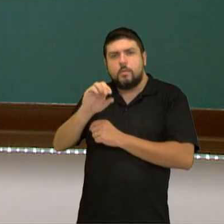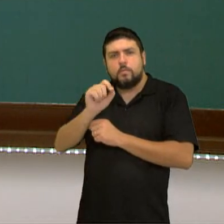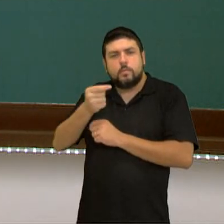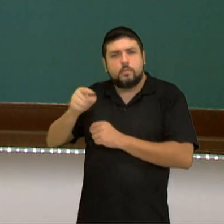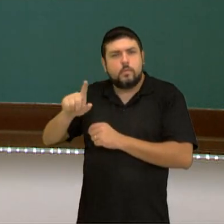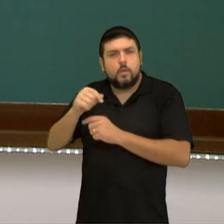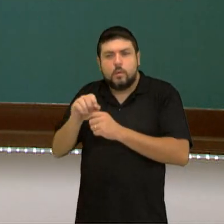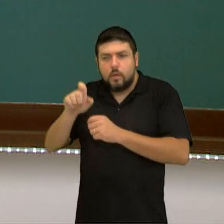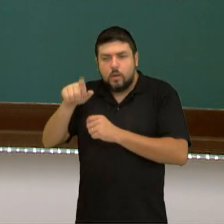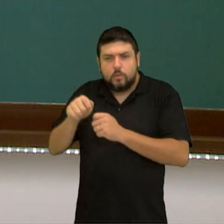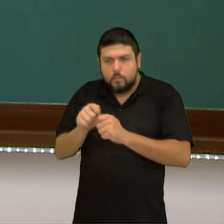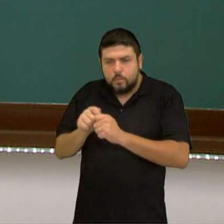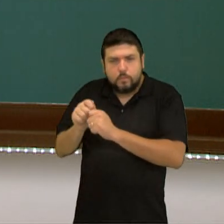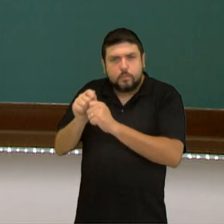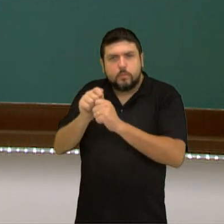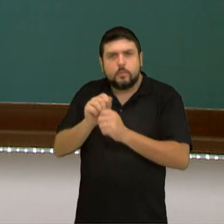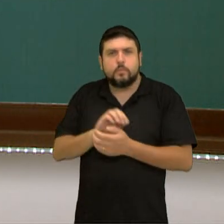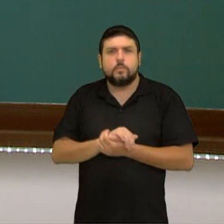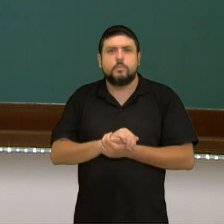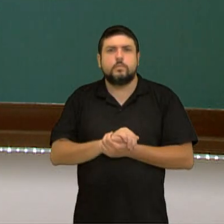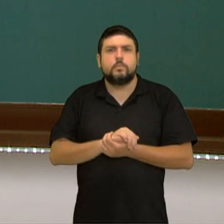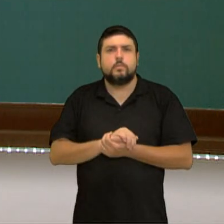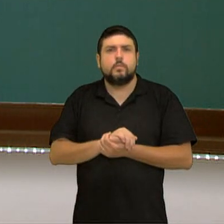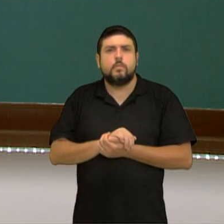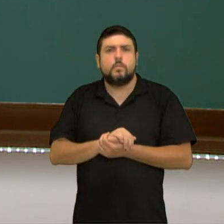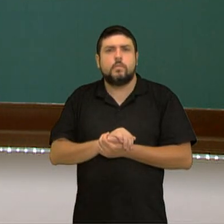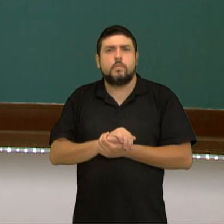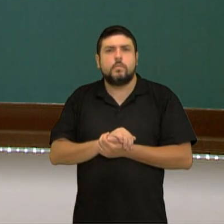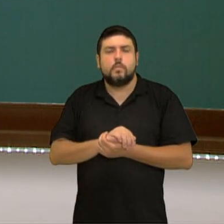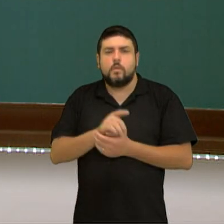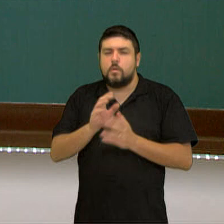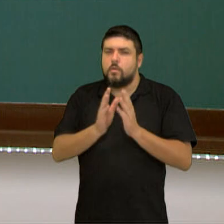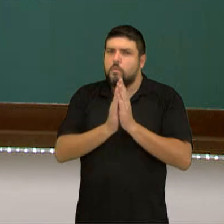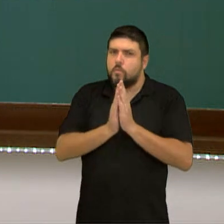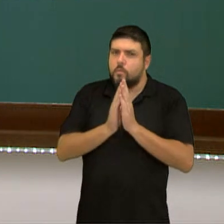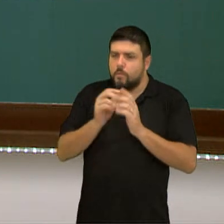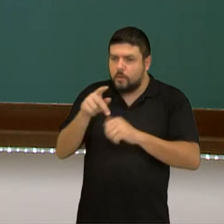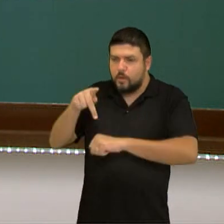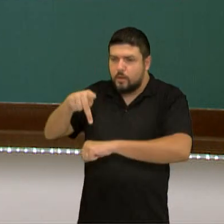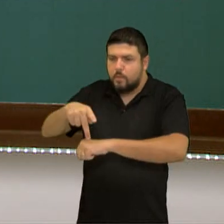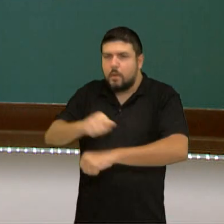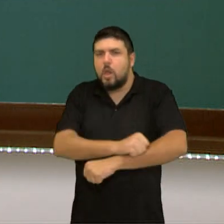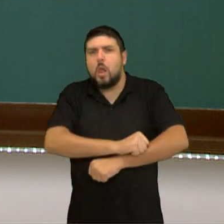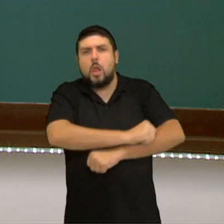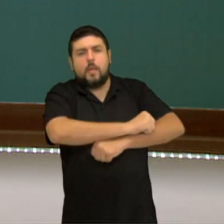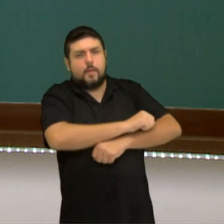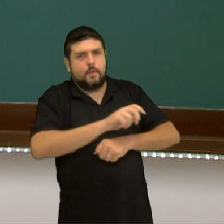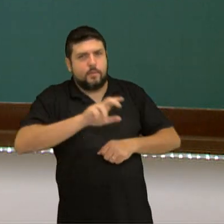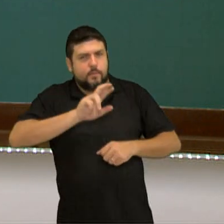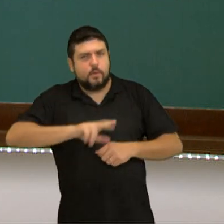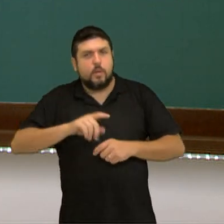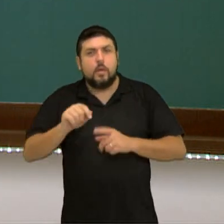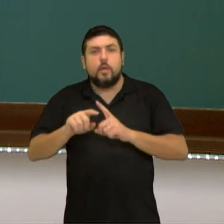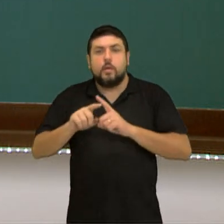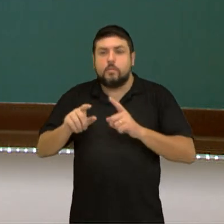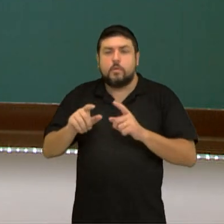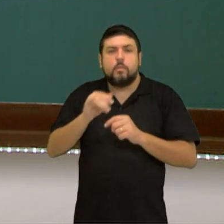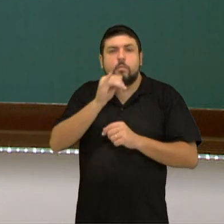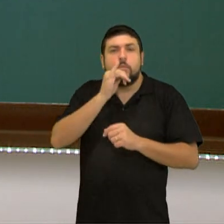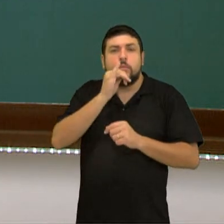O Cristo Redentor não vai tomar banho de pedra-sabão, tá? O Cristo Redentor é feito em pedra-sabão,